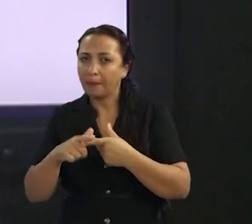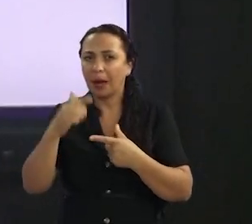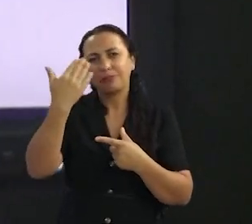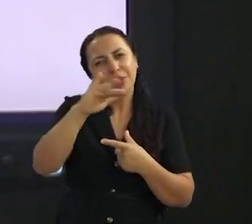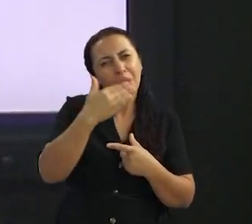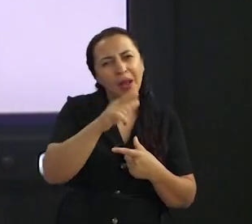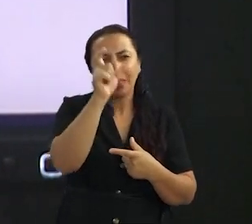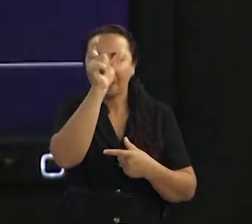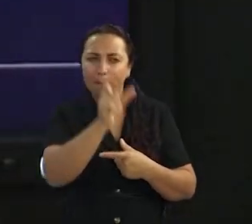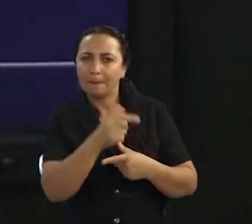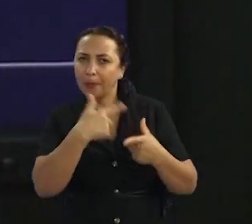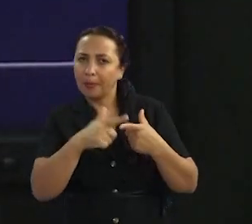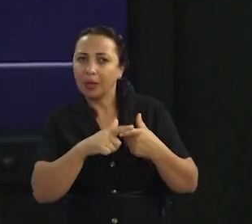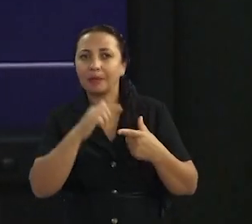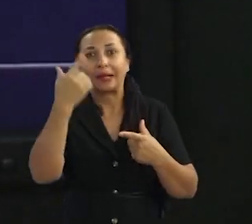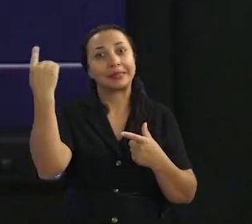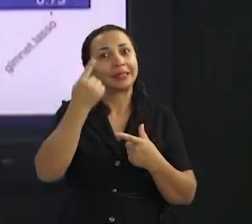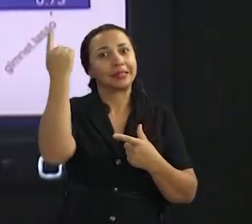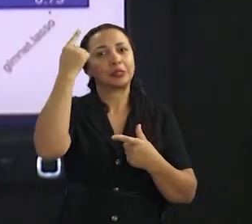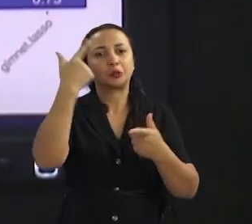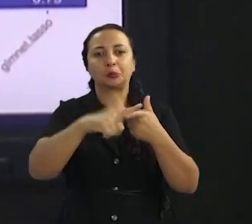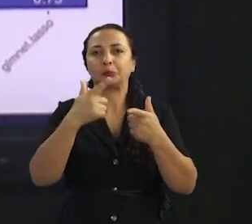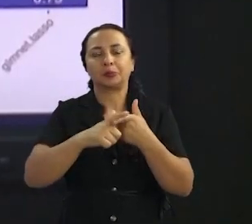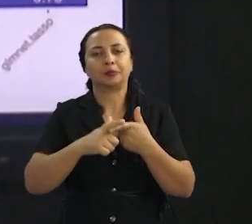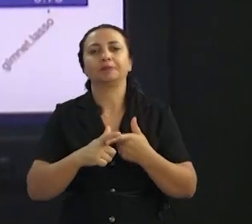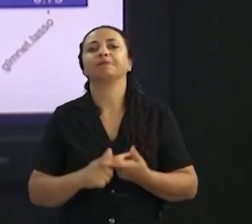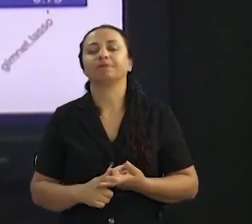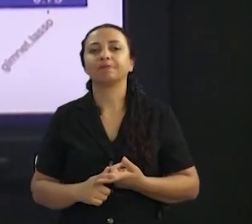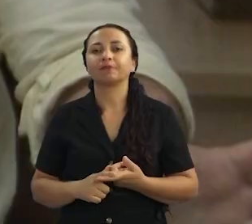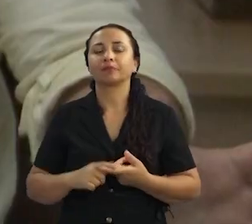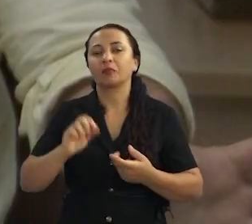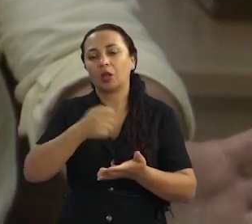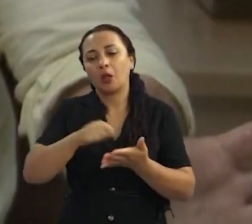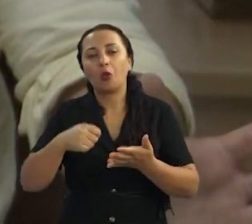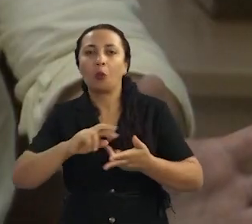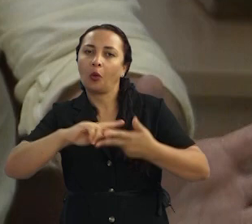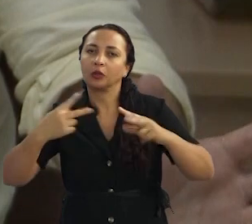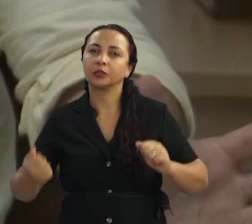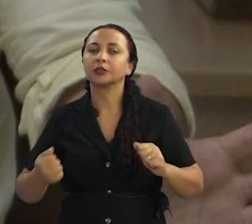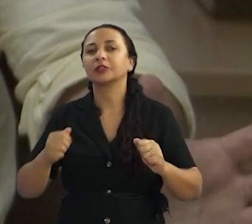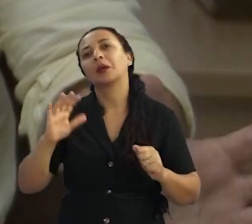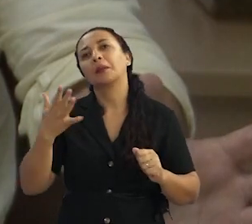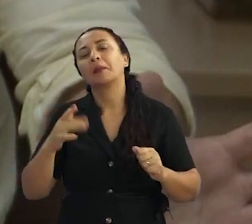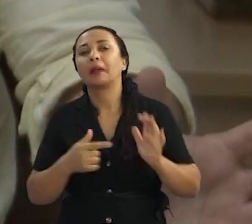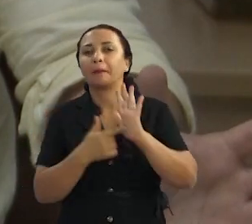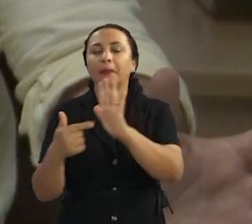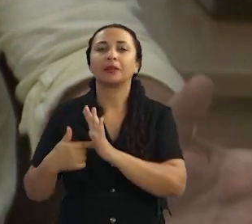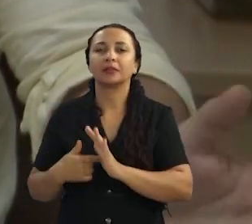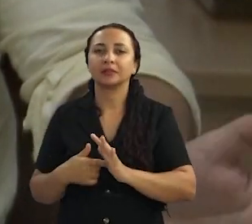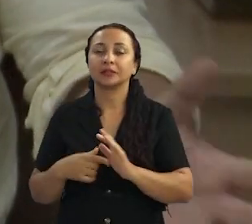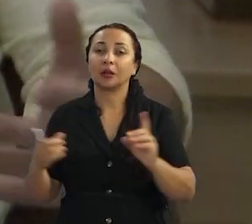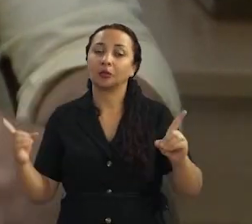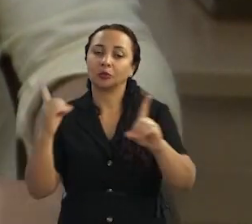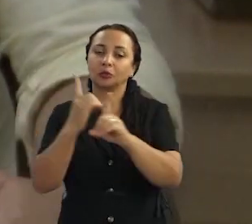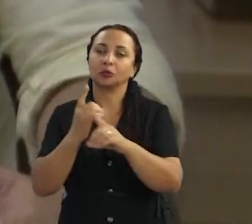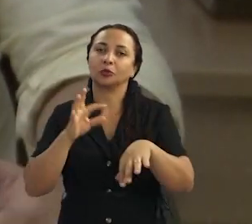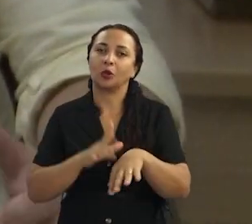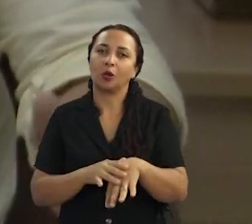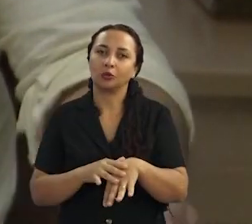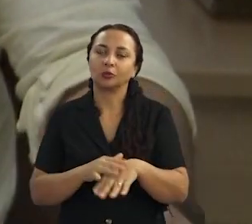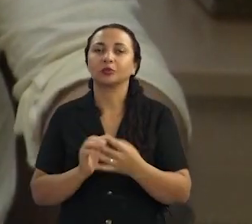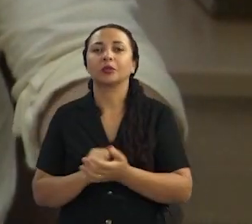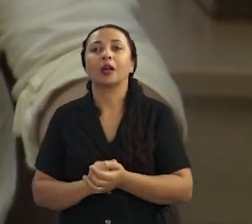e alto risco. Então, basicamente, a função dessa assinatura gênica seria tanto no